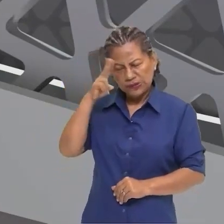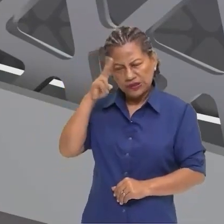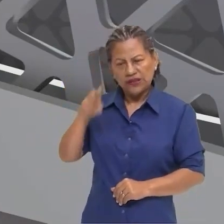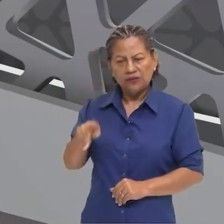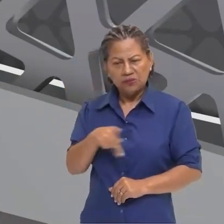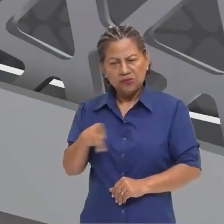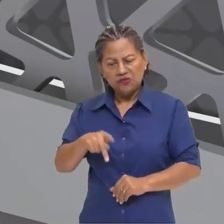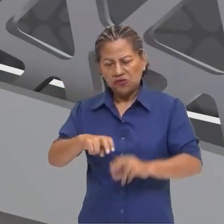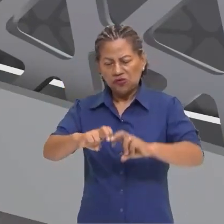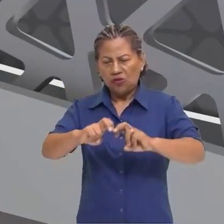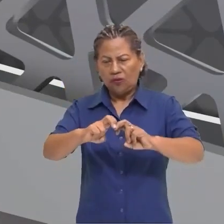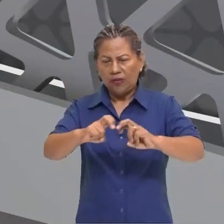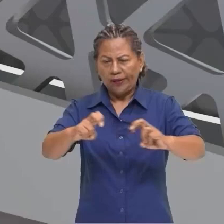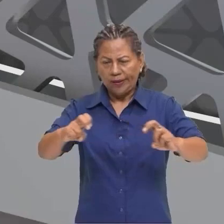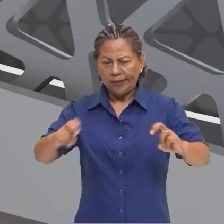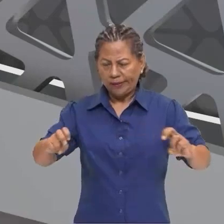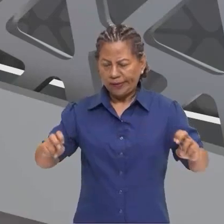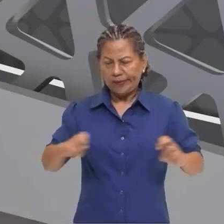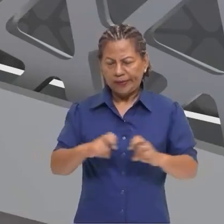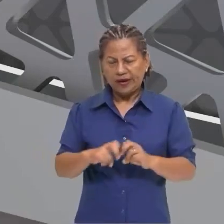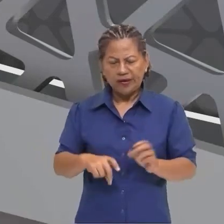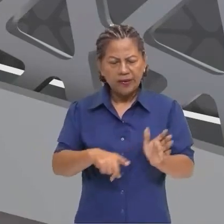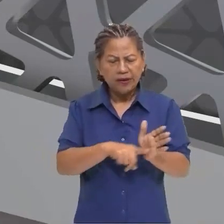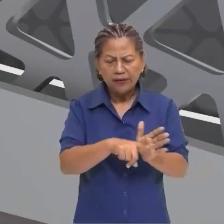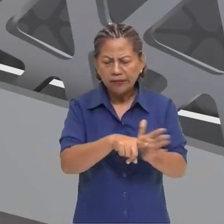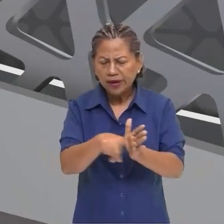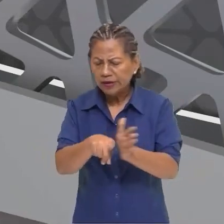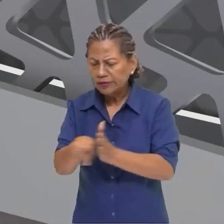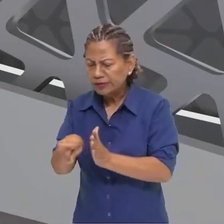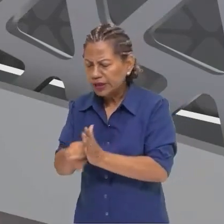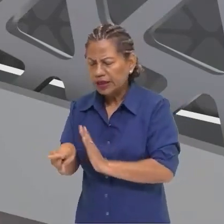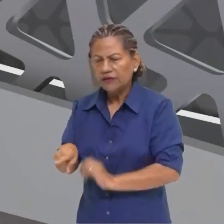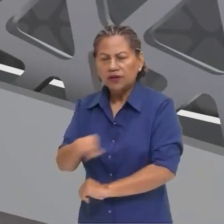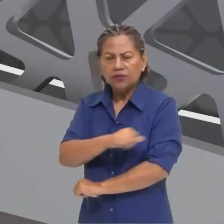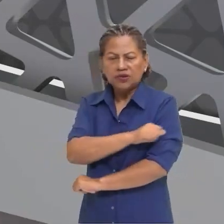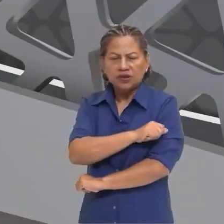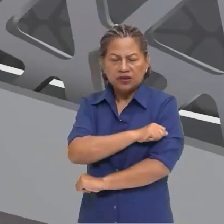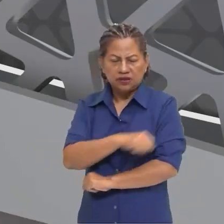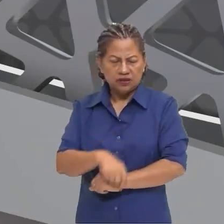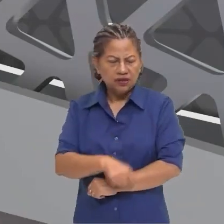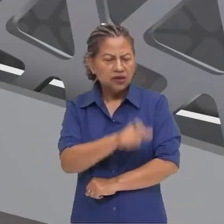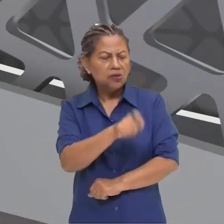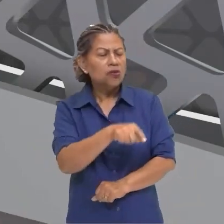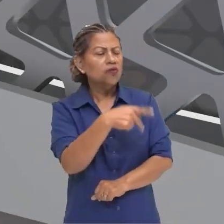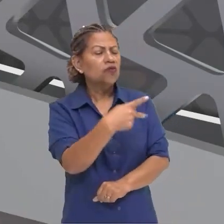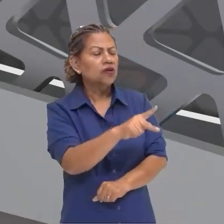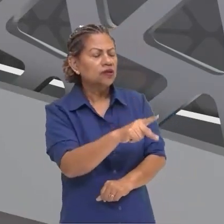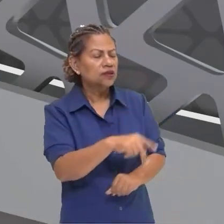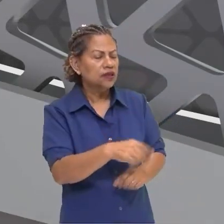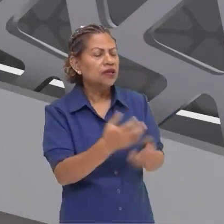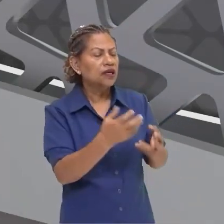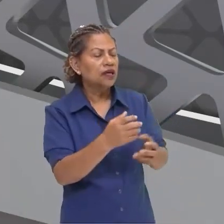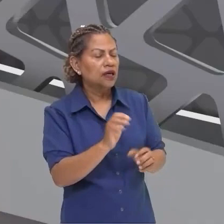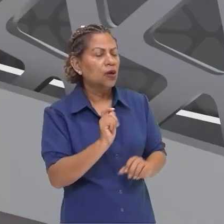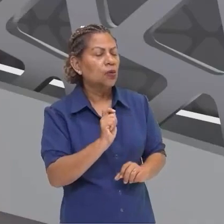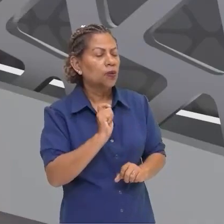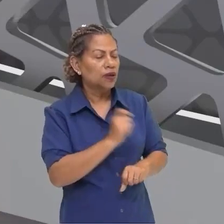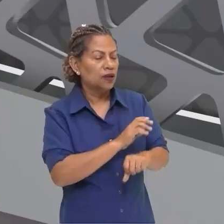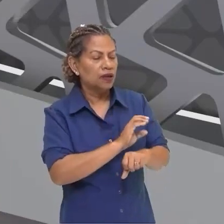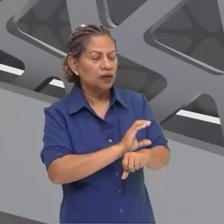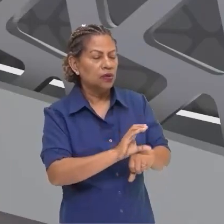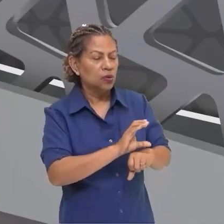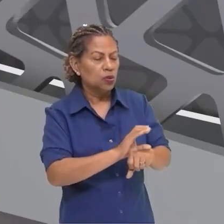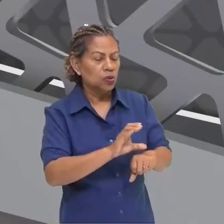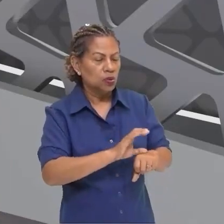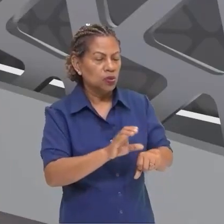alunos e ele começou a perguntar: o que você quer fazer? Que curso você quer fazer na universidade? Aí os meus colegas